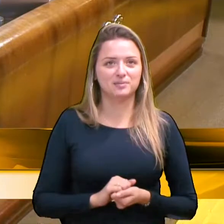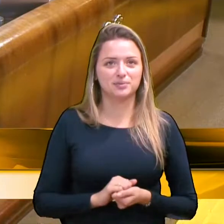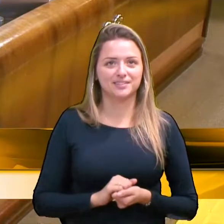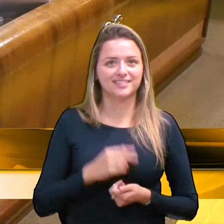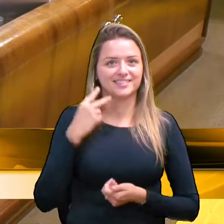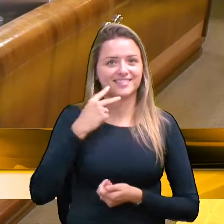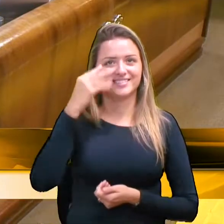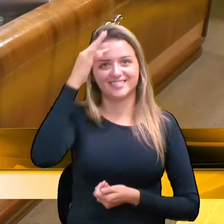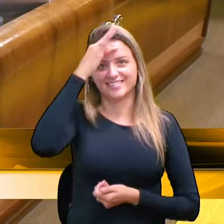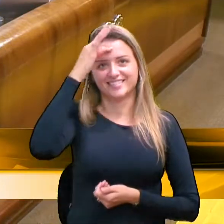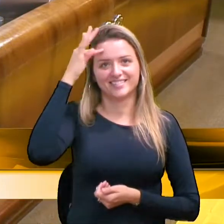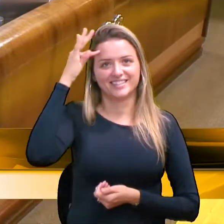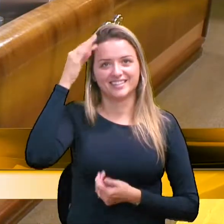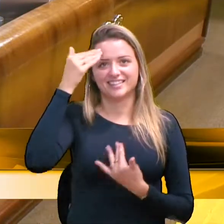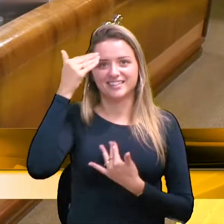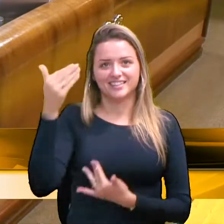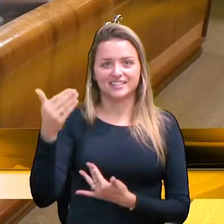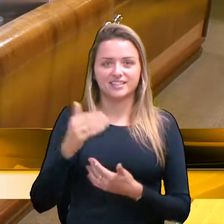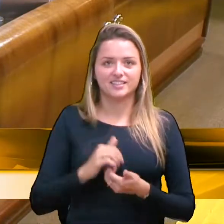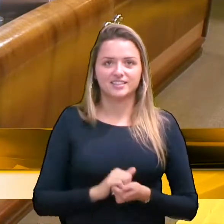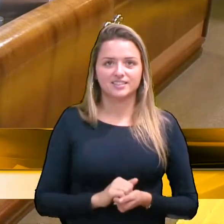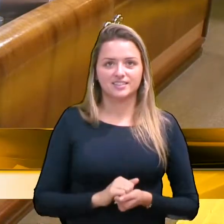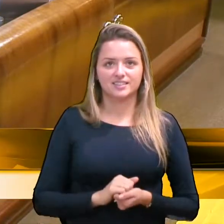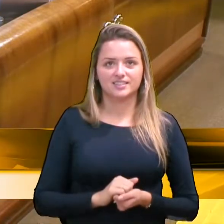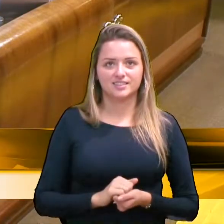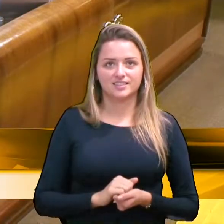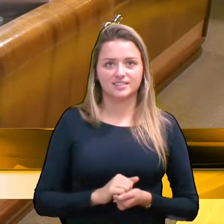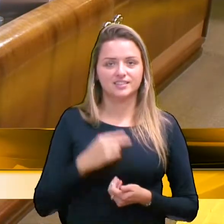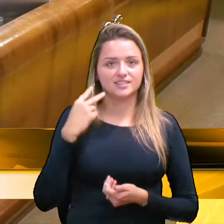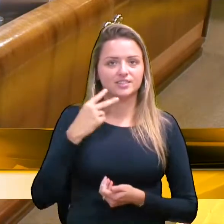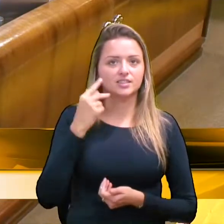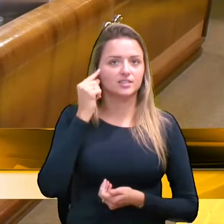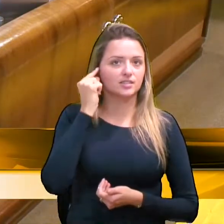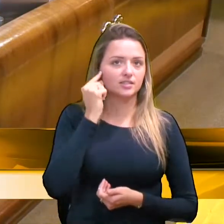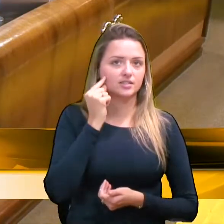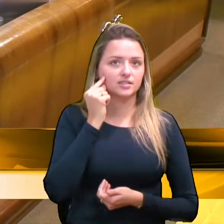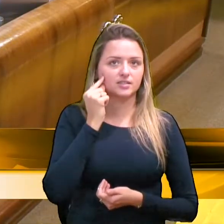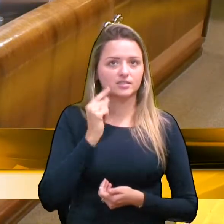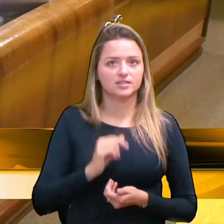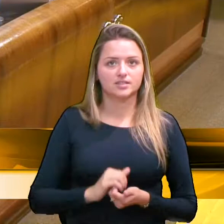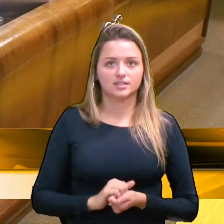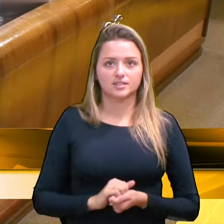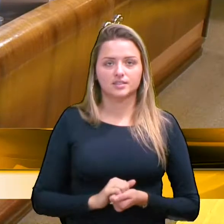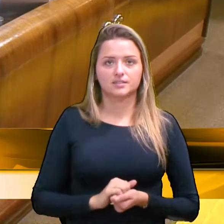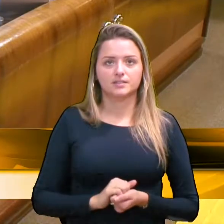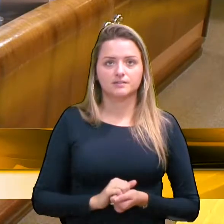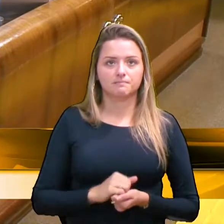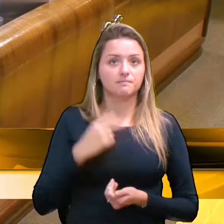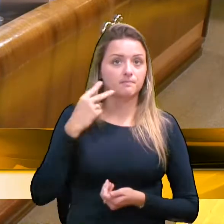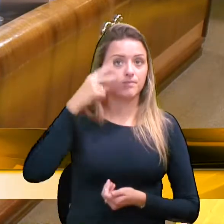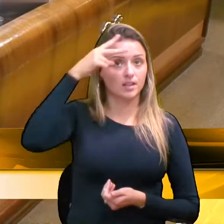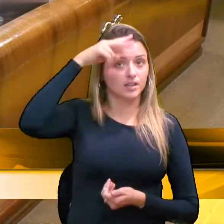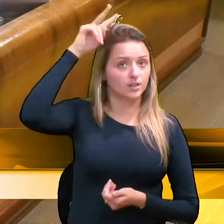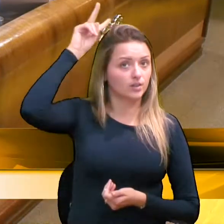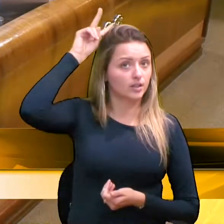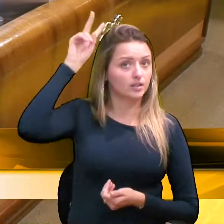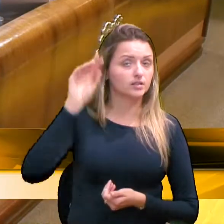Vereador Toigo. Agradeço e abro mão, presidente. Vereador Bandeira. Vereador Edson da Rosa.